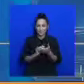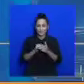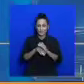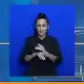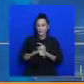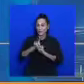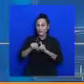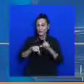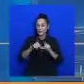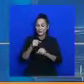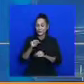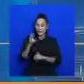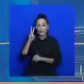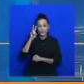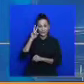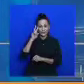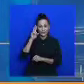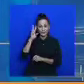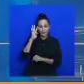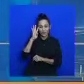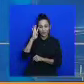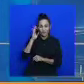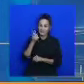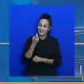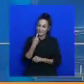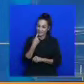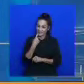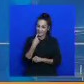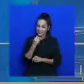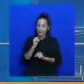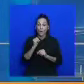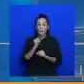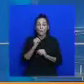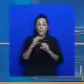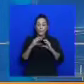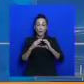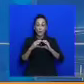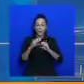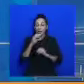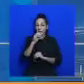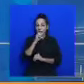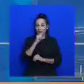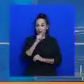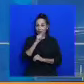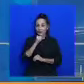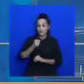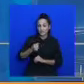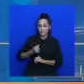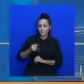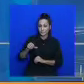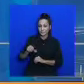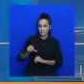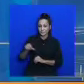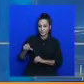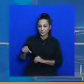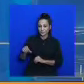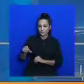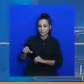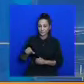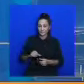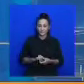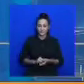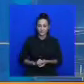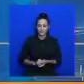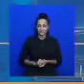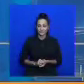Lotomania com sorteios às segundas, quartas e sextas. Bola laranja, número 99.